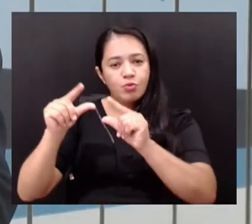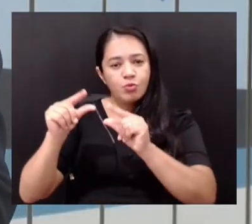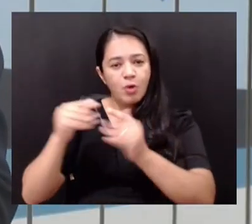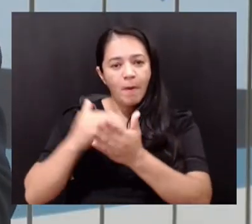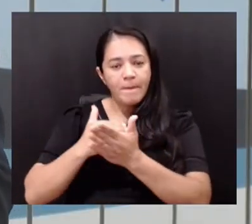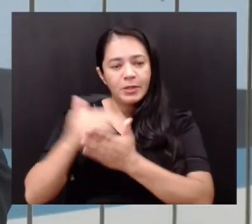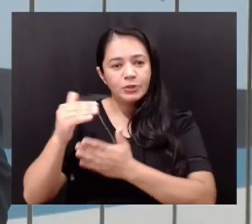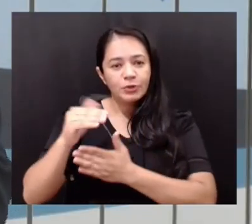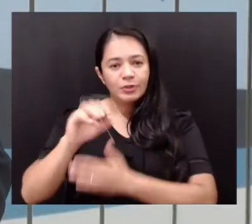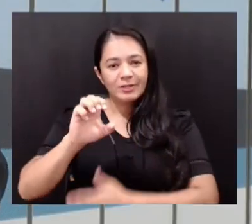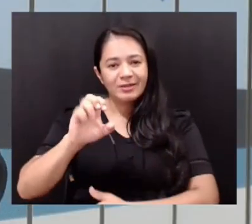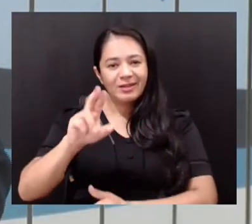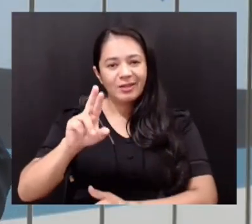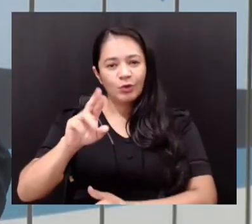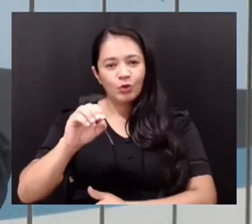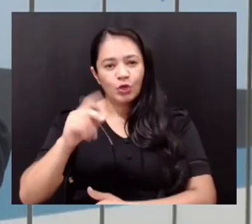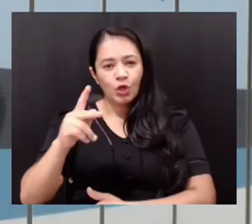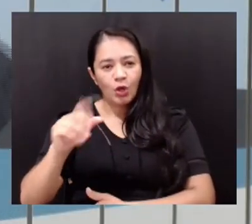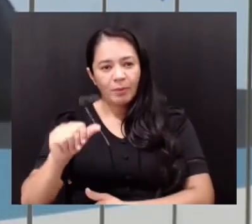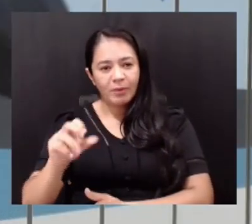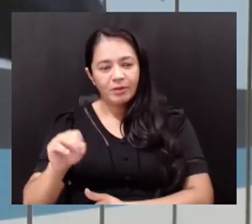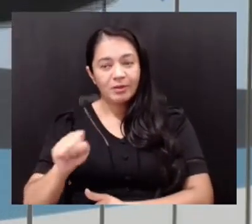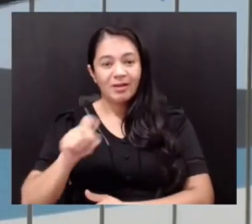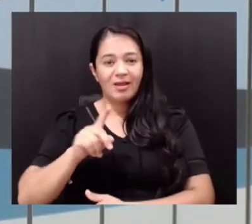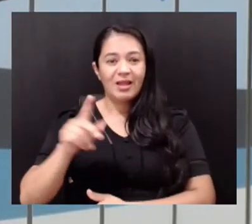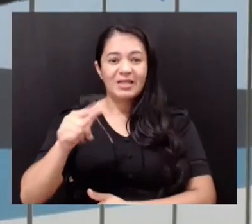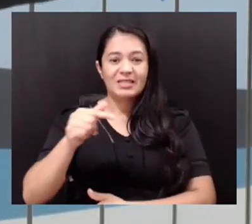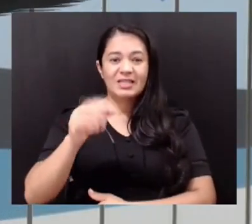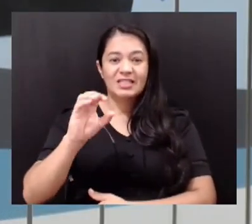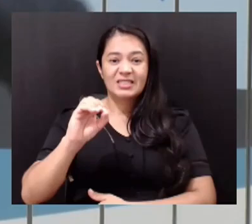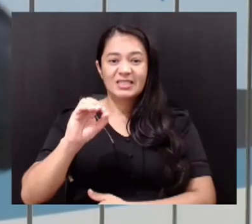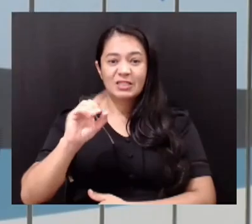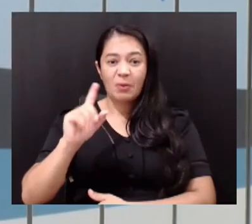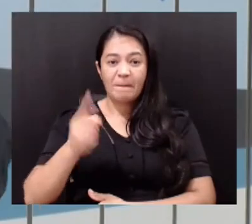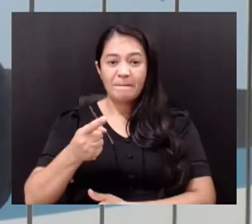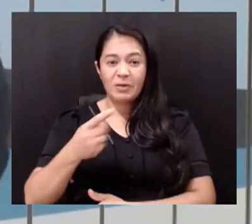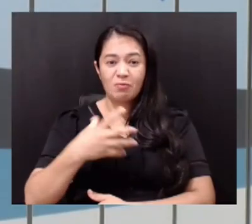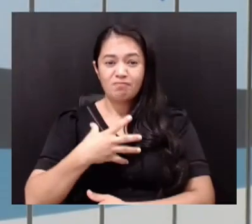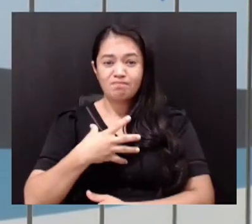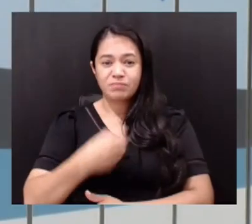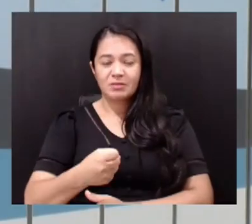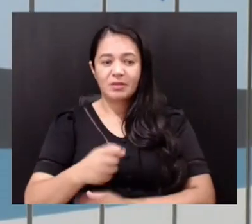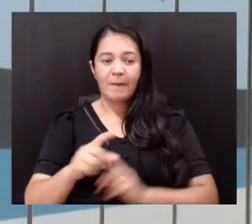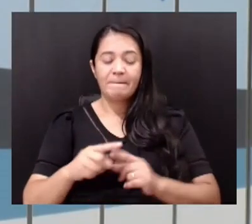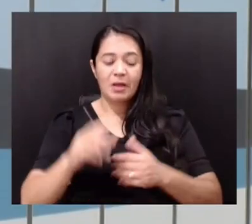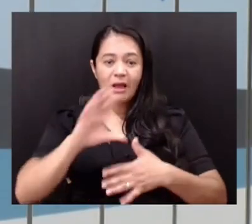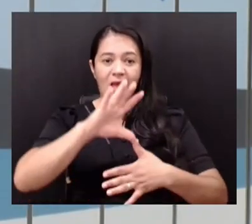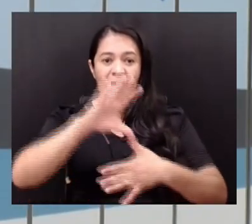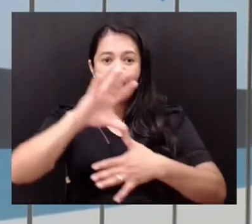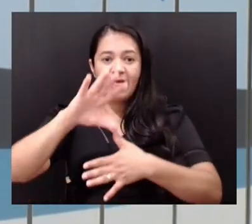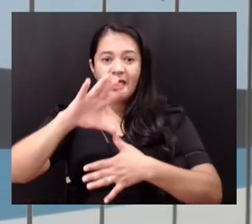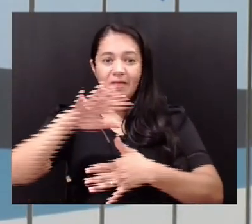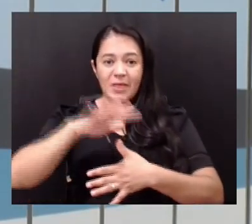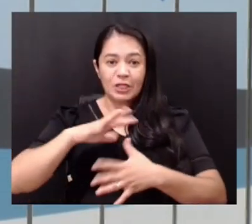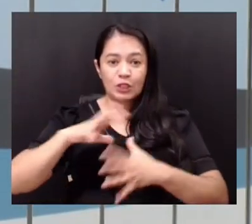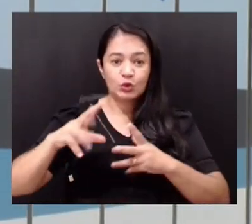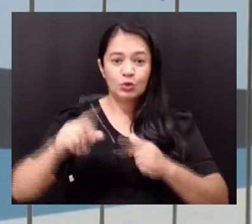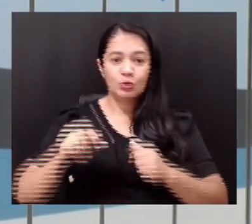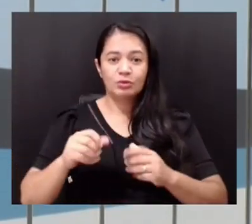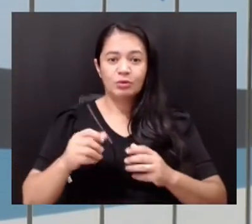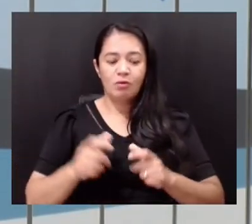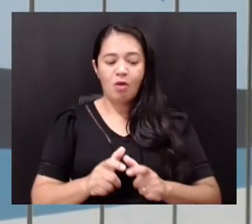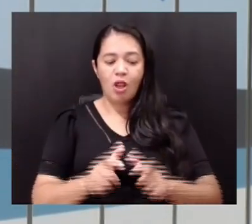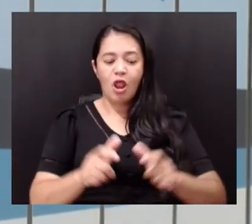700 mil suicídios ano. As Américas estão aumentando. relacionado ao trabalho,